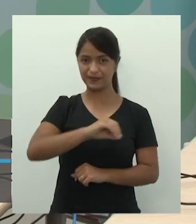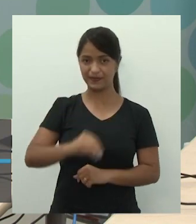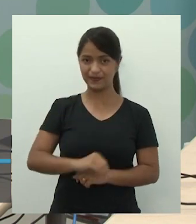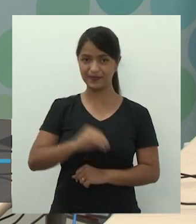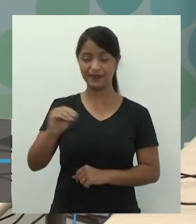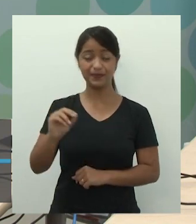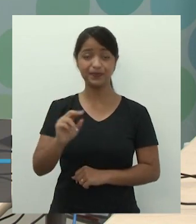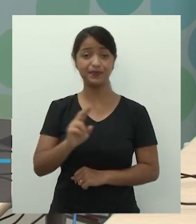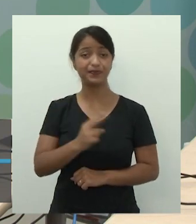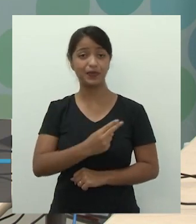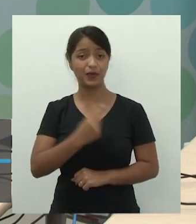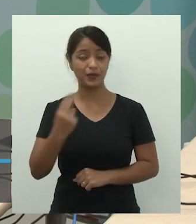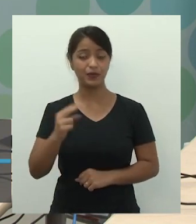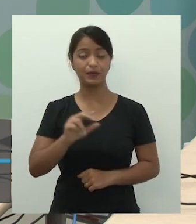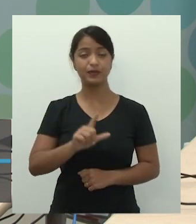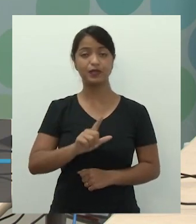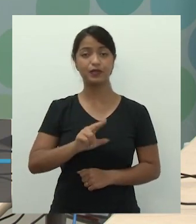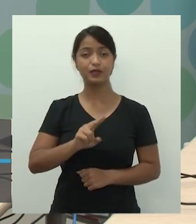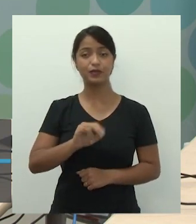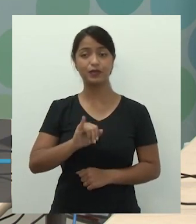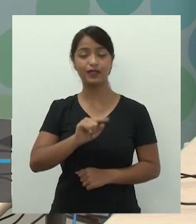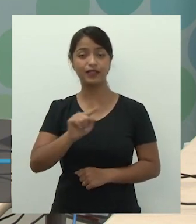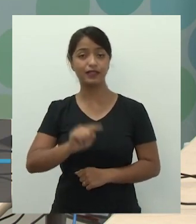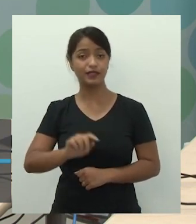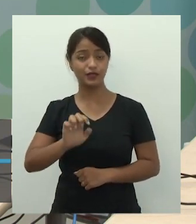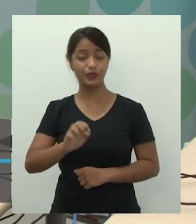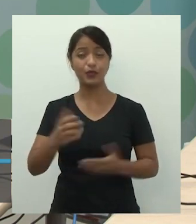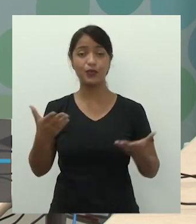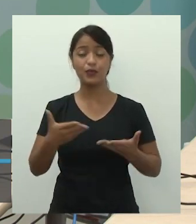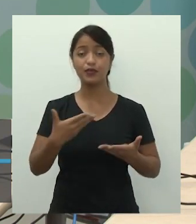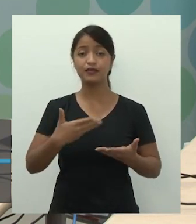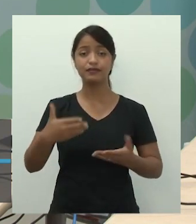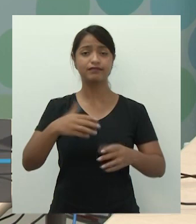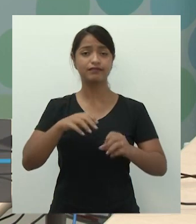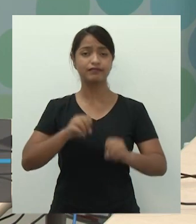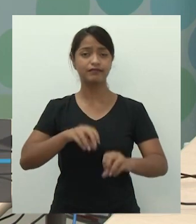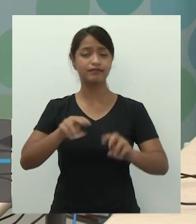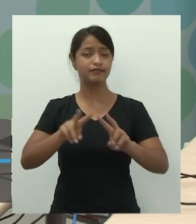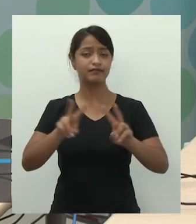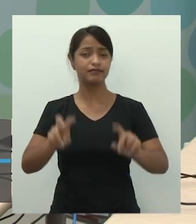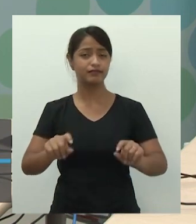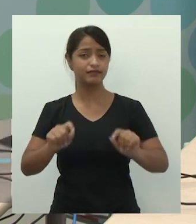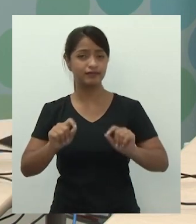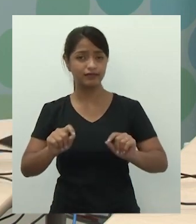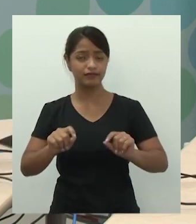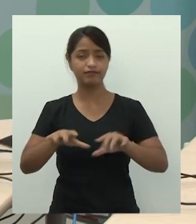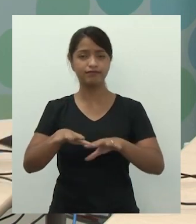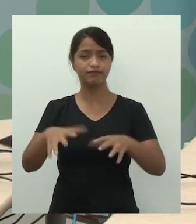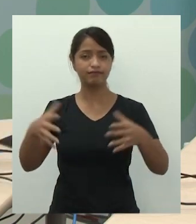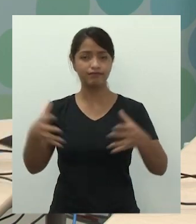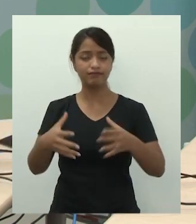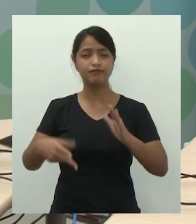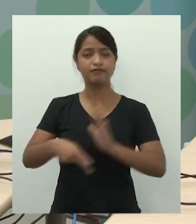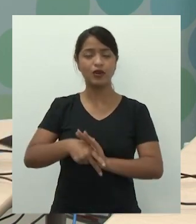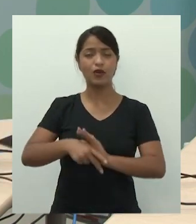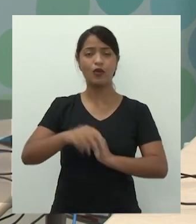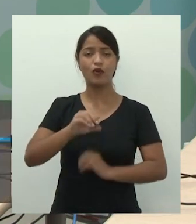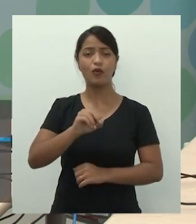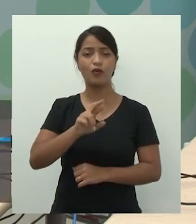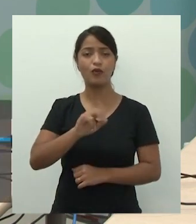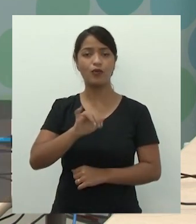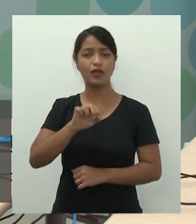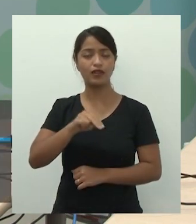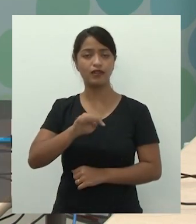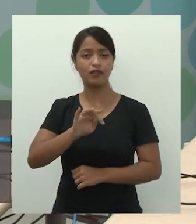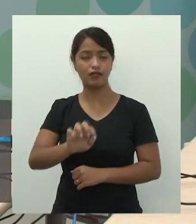Luíse Coutinho e hoje nós teremos uma aula sobre a formação das chamadas civilizações do Oriente Próximo,